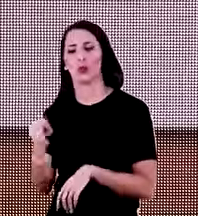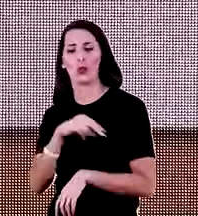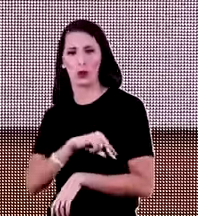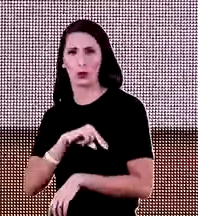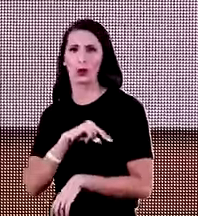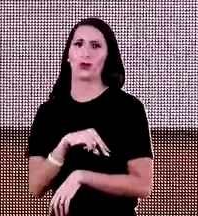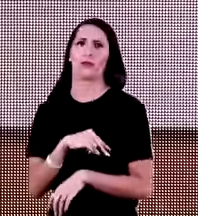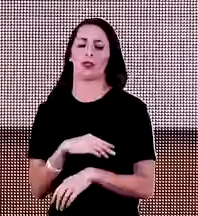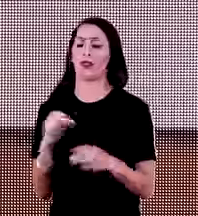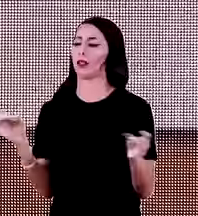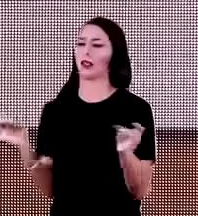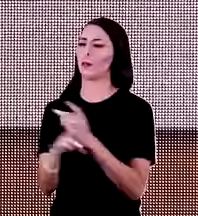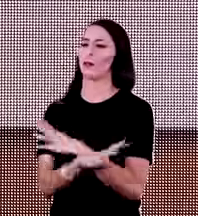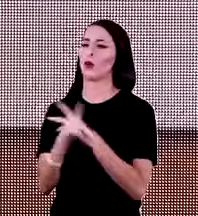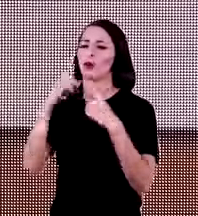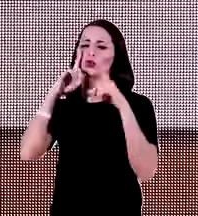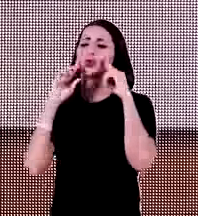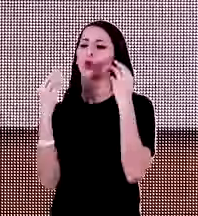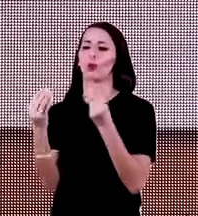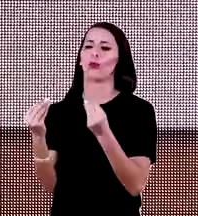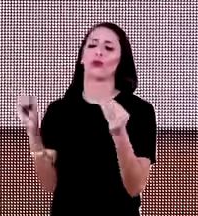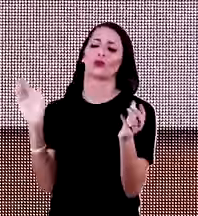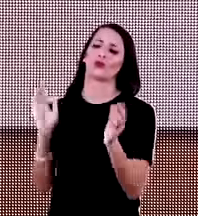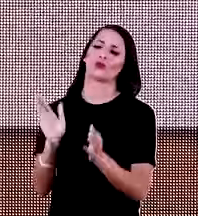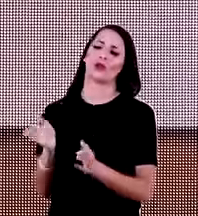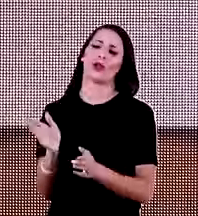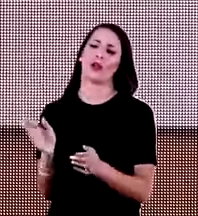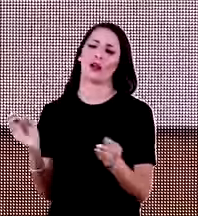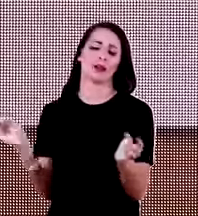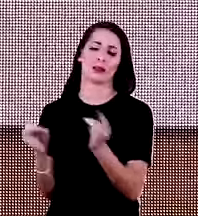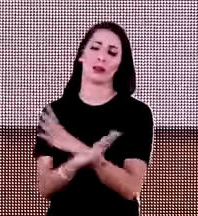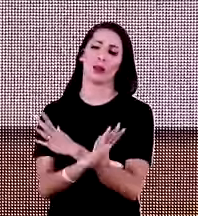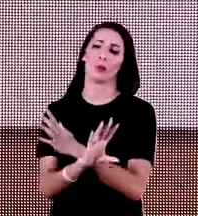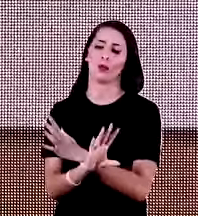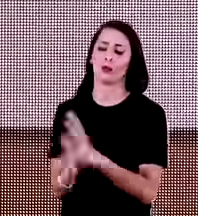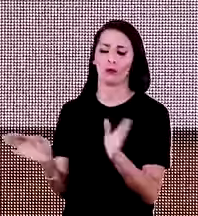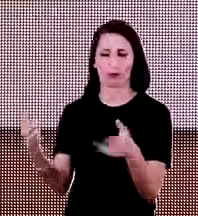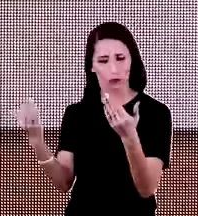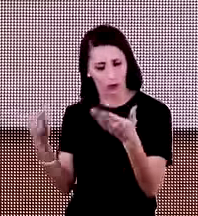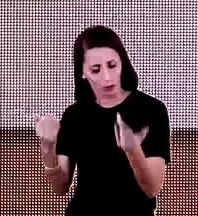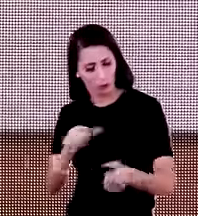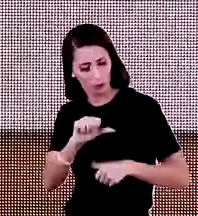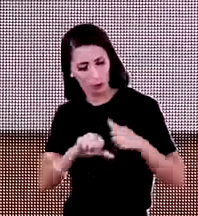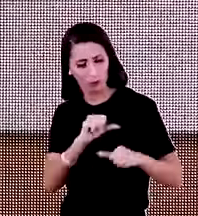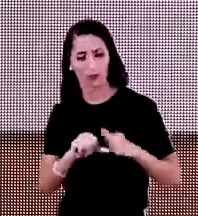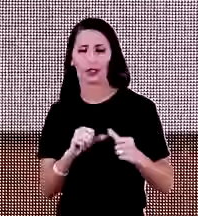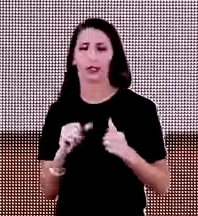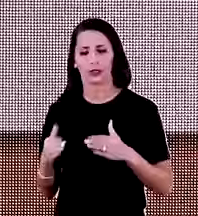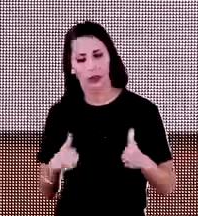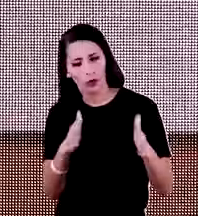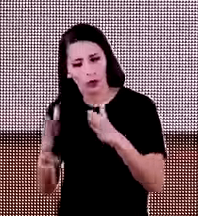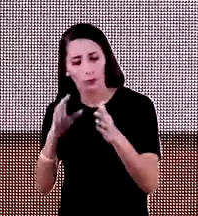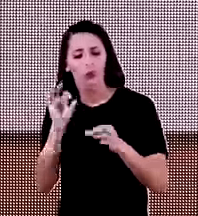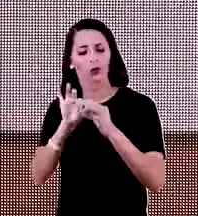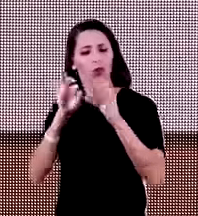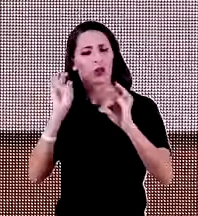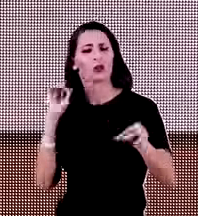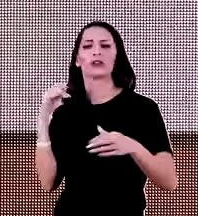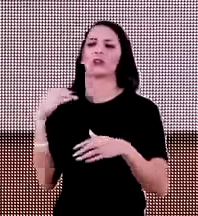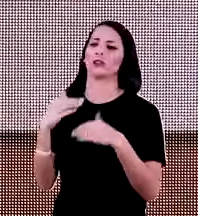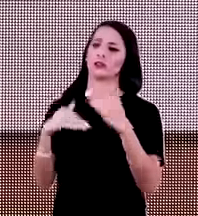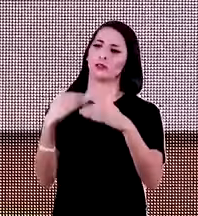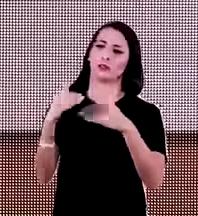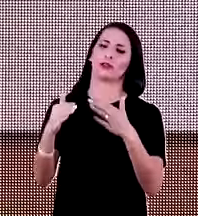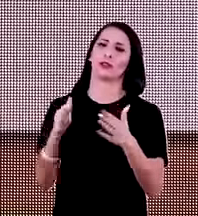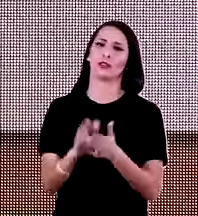já chorou demais, agora vamos comer, vamos mudar de vida, tem um destino grande aí pela frente. Ei, eu e você precisamos ser